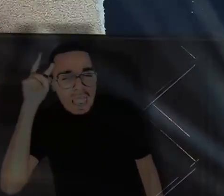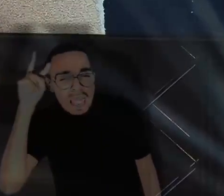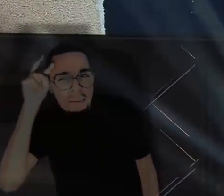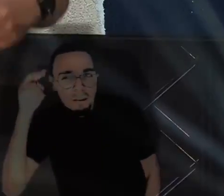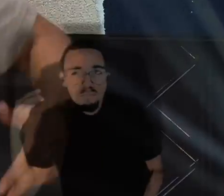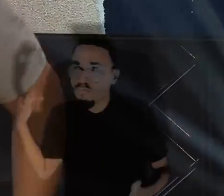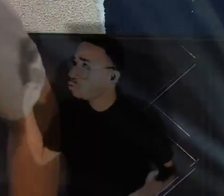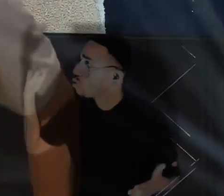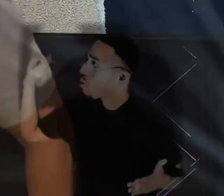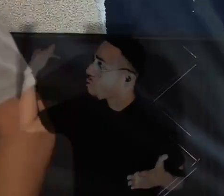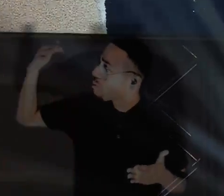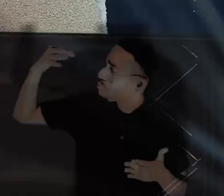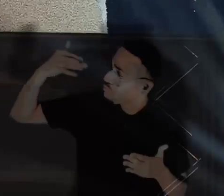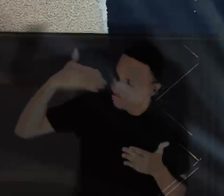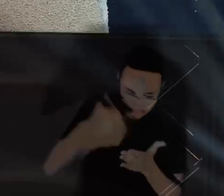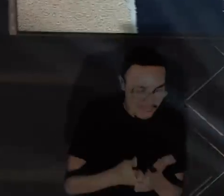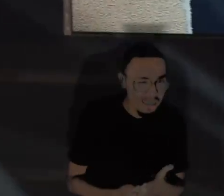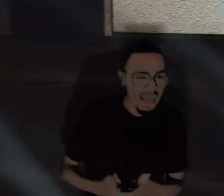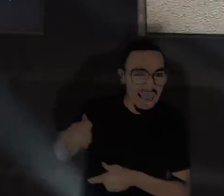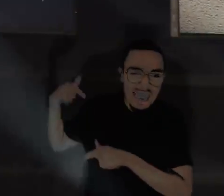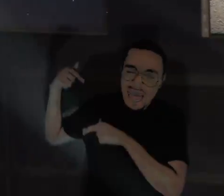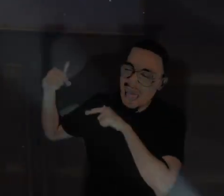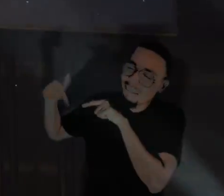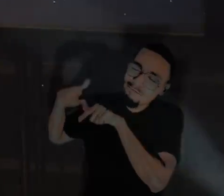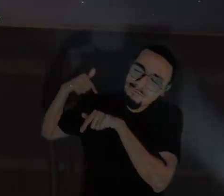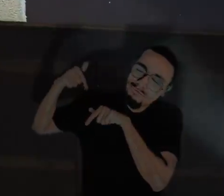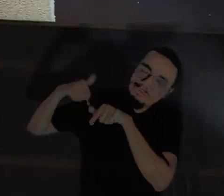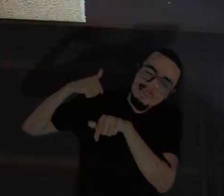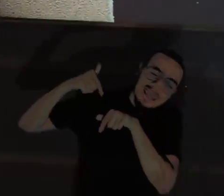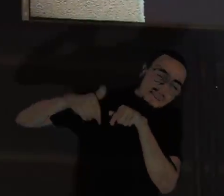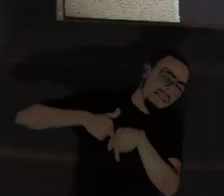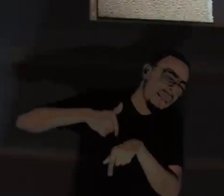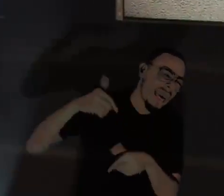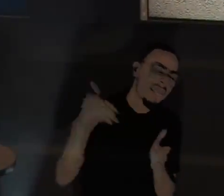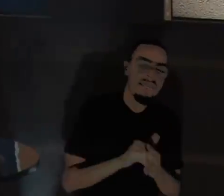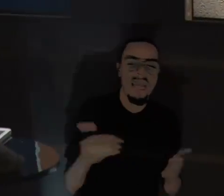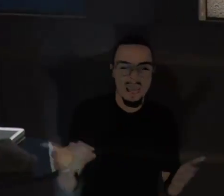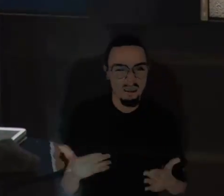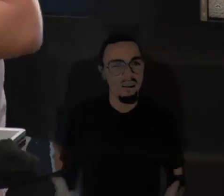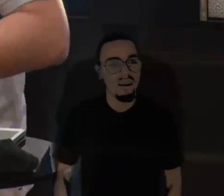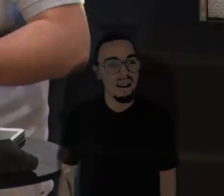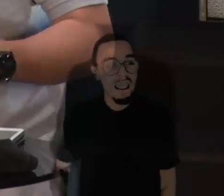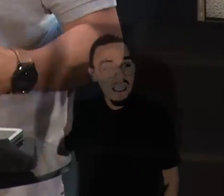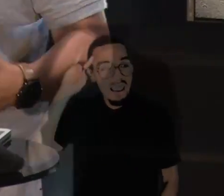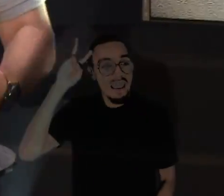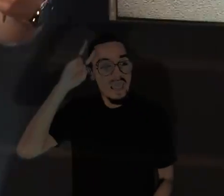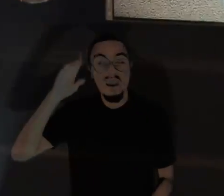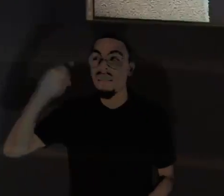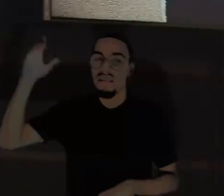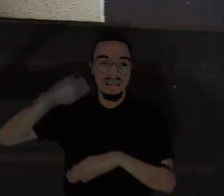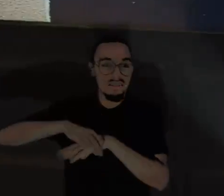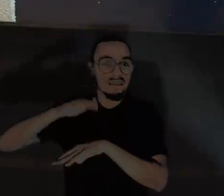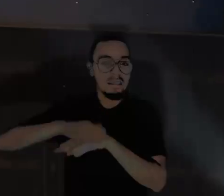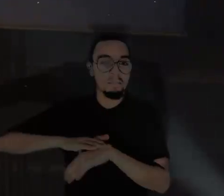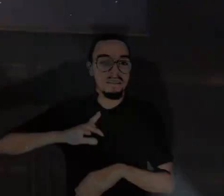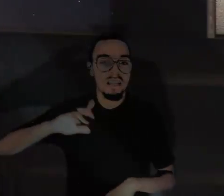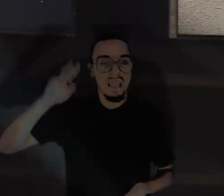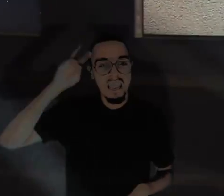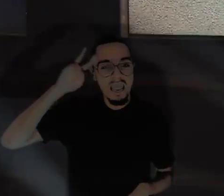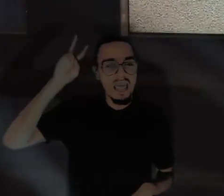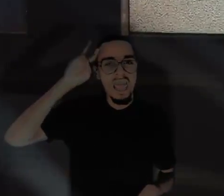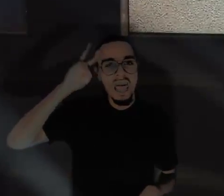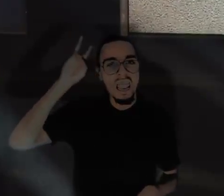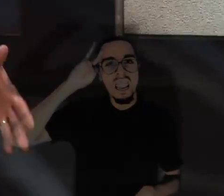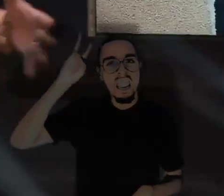Lembra. Lembra do que eu já fiz. Lembra de onde eu te tirei. Lembra de o que eu já fiz na sua vida. Lembra quando todas as portas